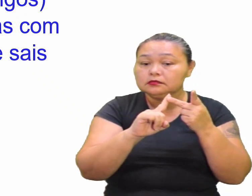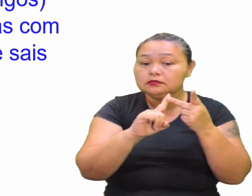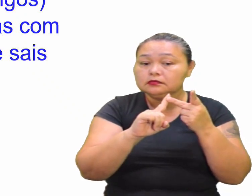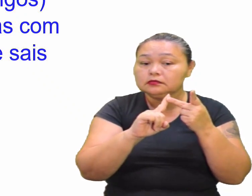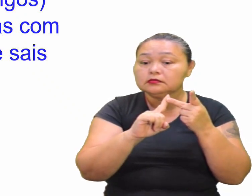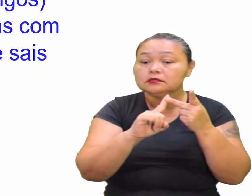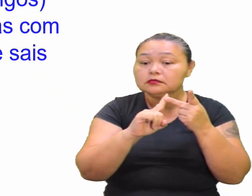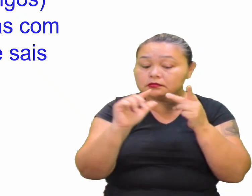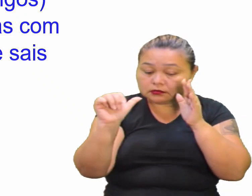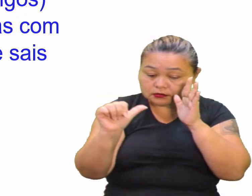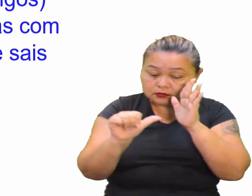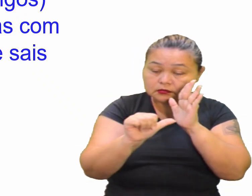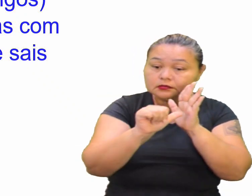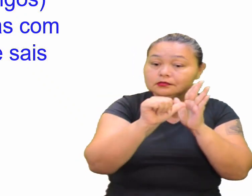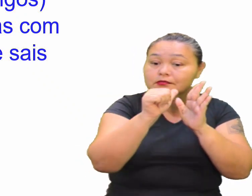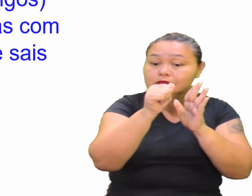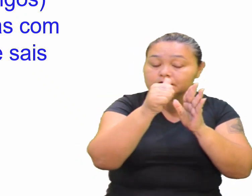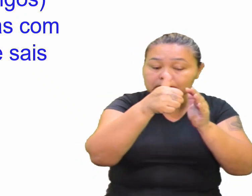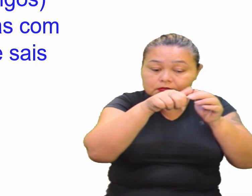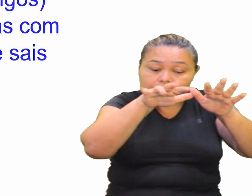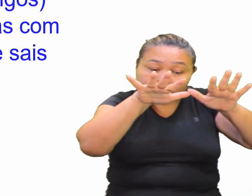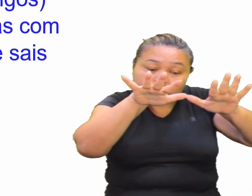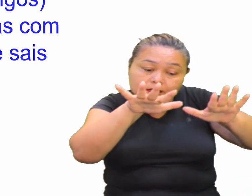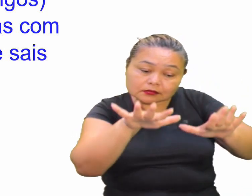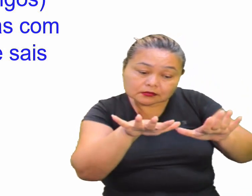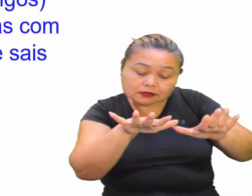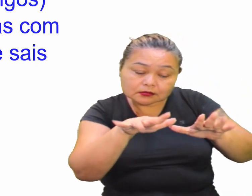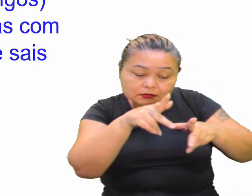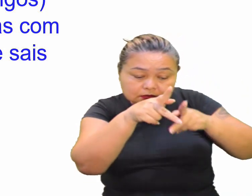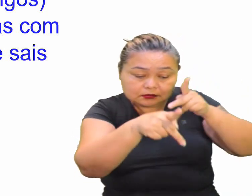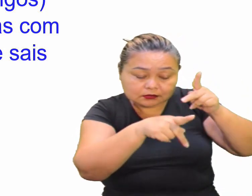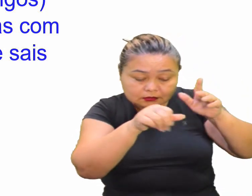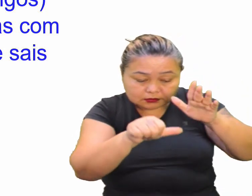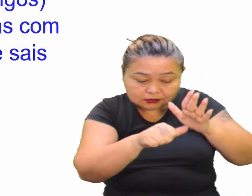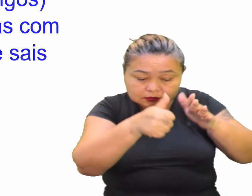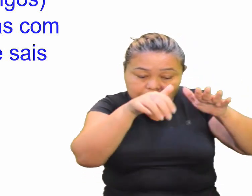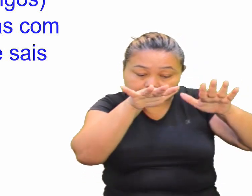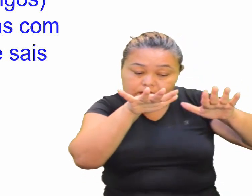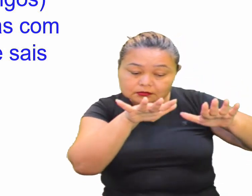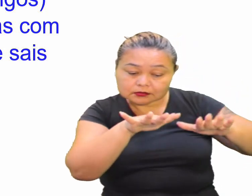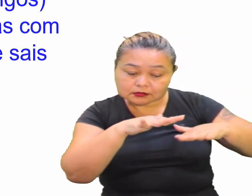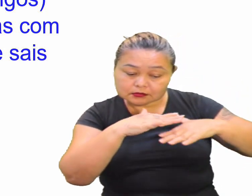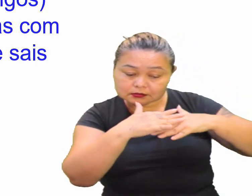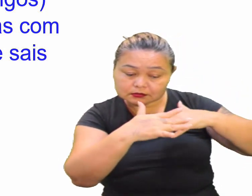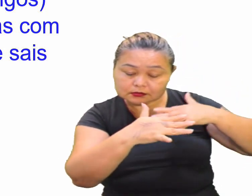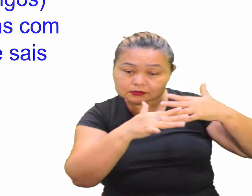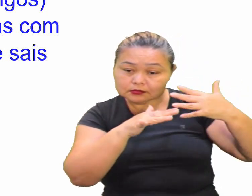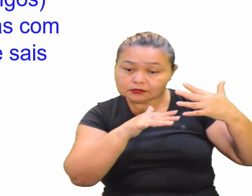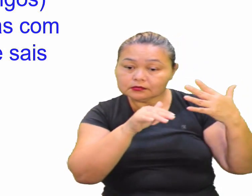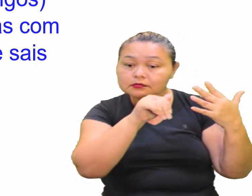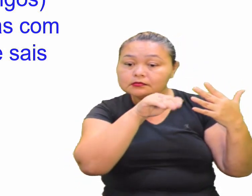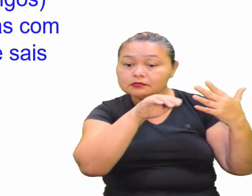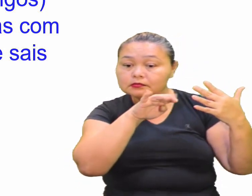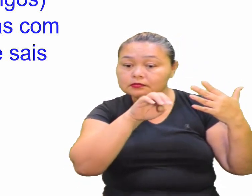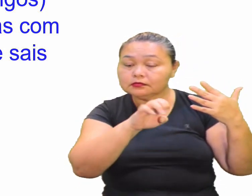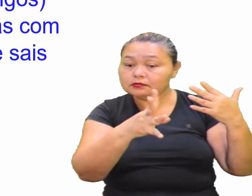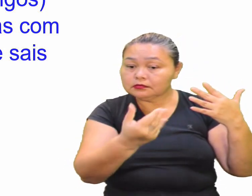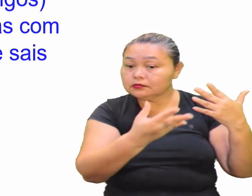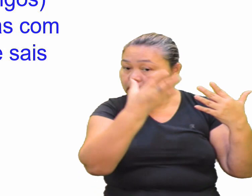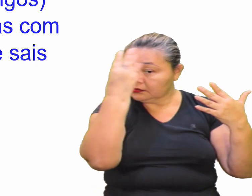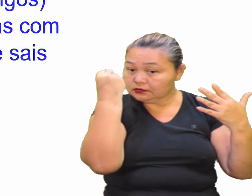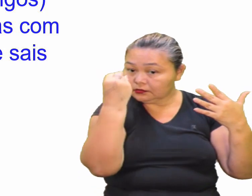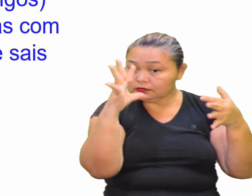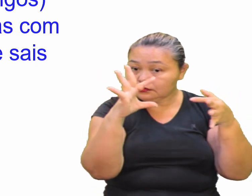são os pioneiros, né? É a população pioneira de uma exese. Não esqueçam